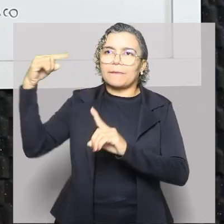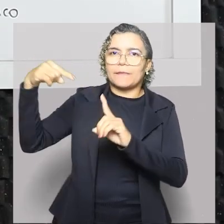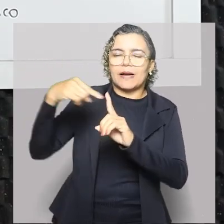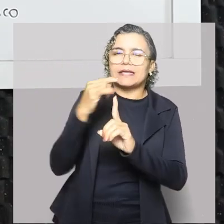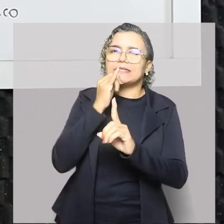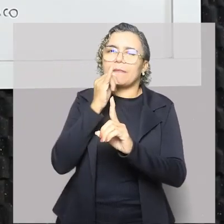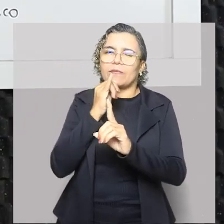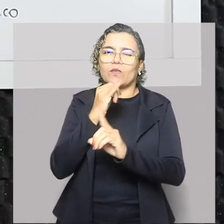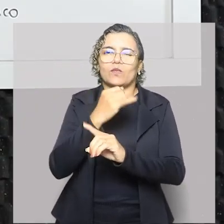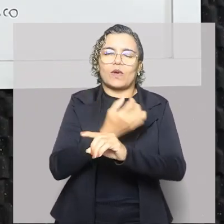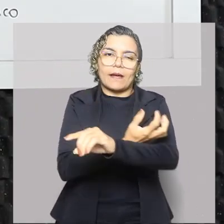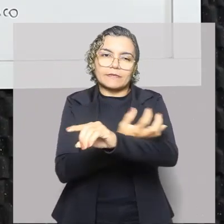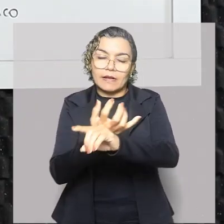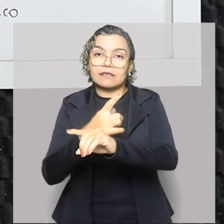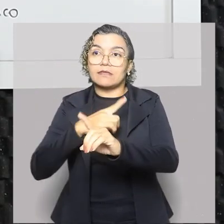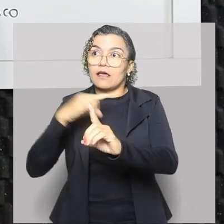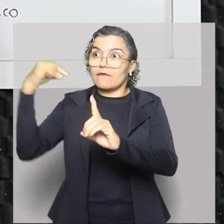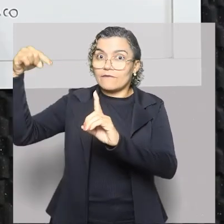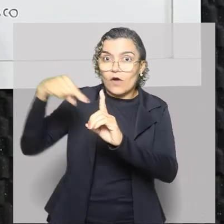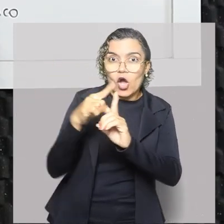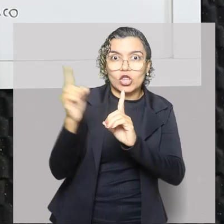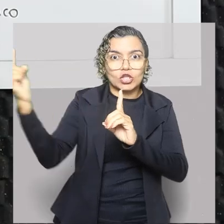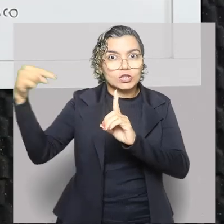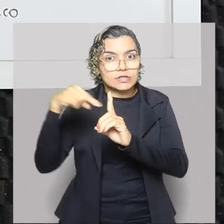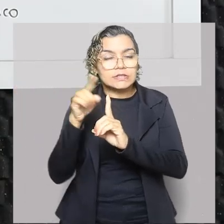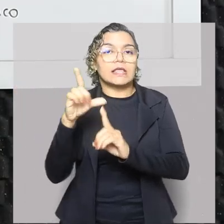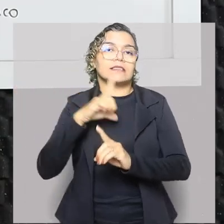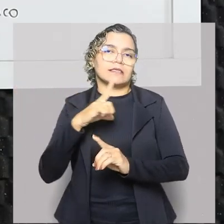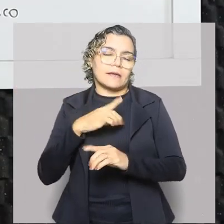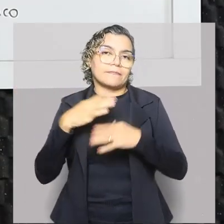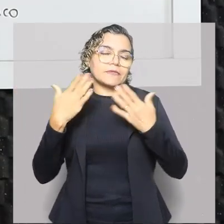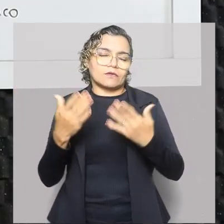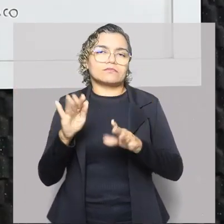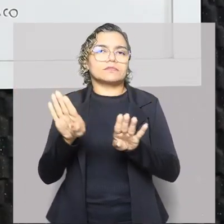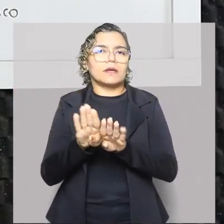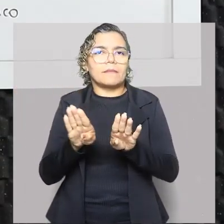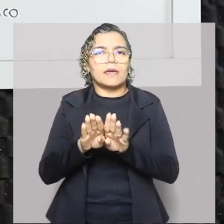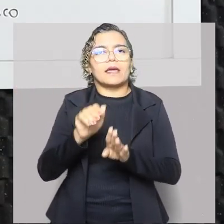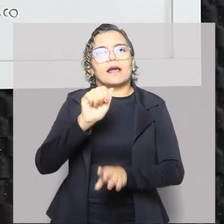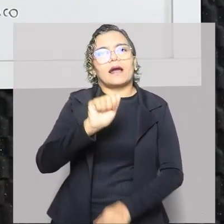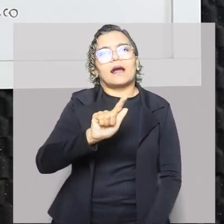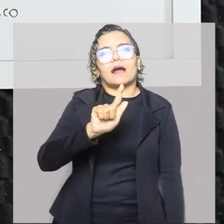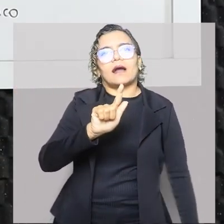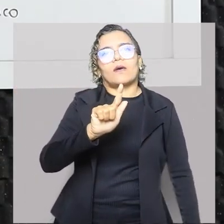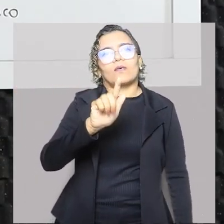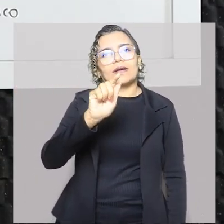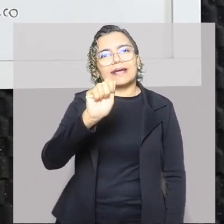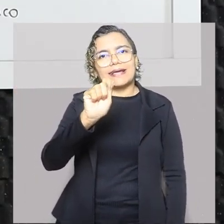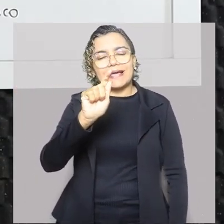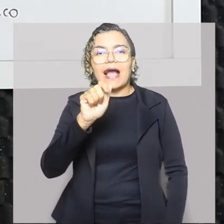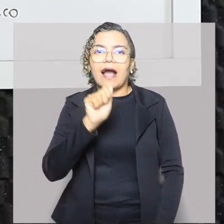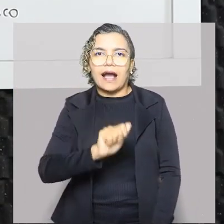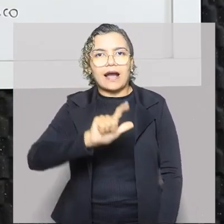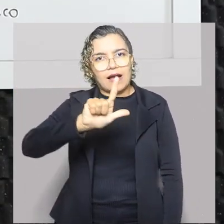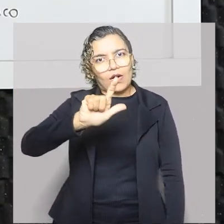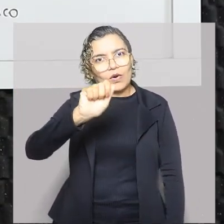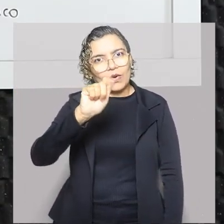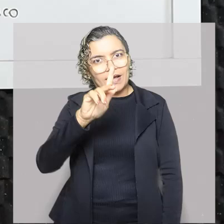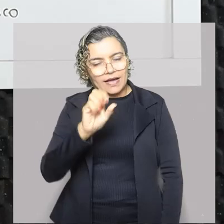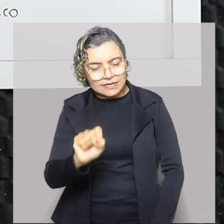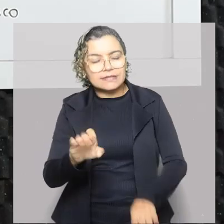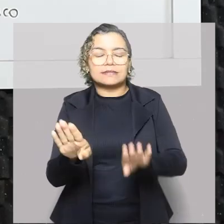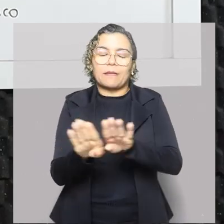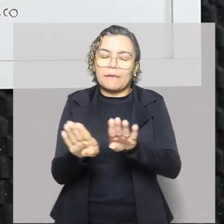e produzem seu próprio alimento, mas não somente elas, tá? As algas também produzem, algumas bactérias, né, também